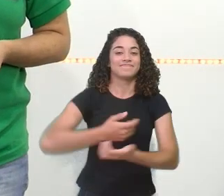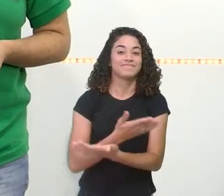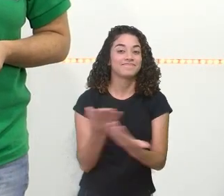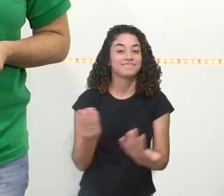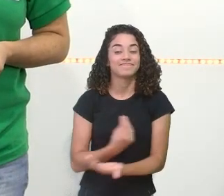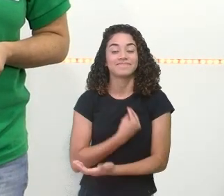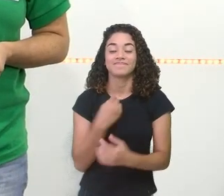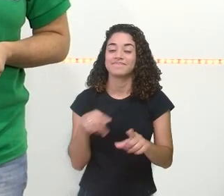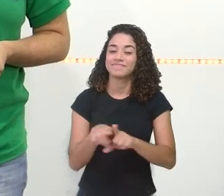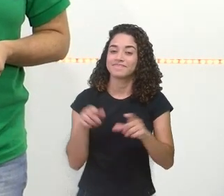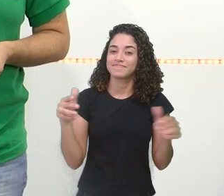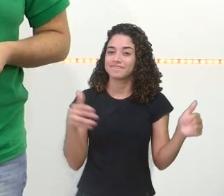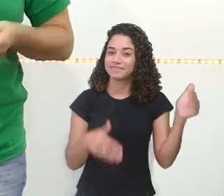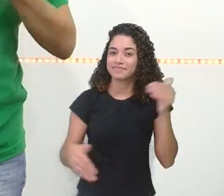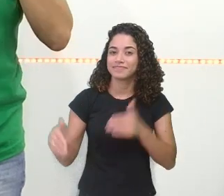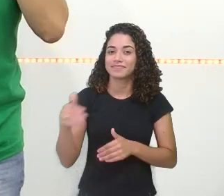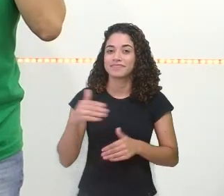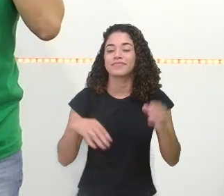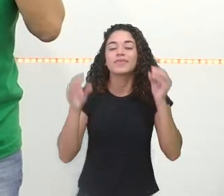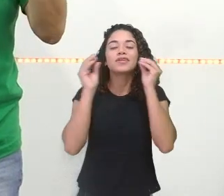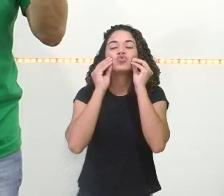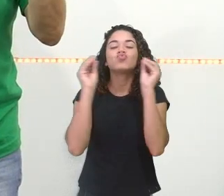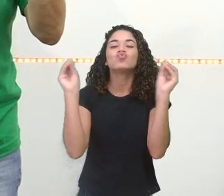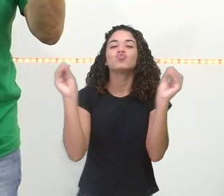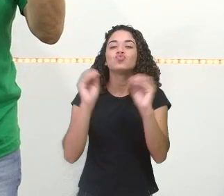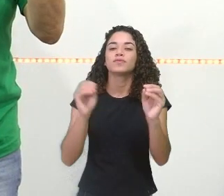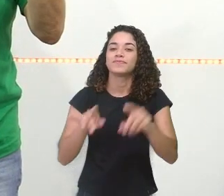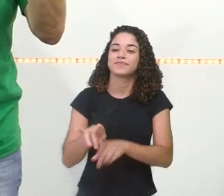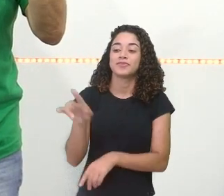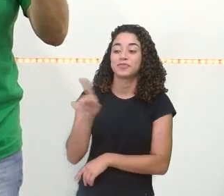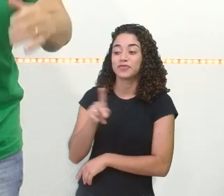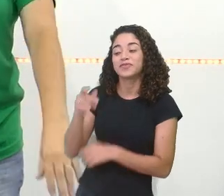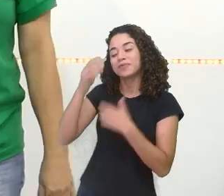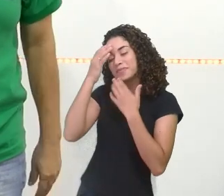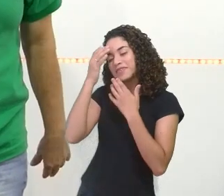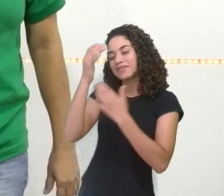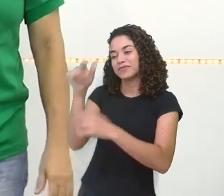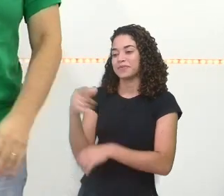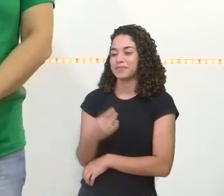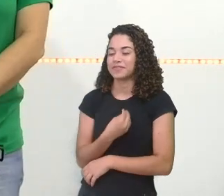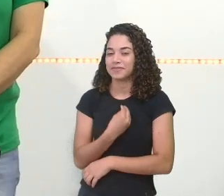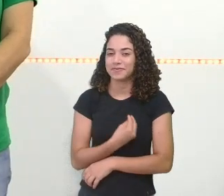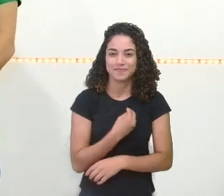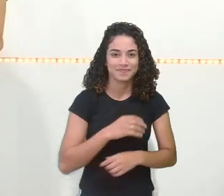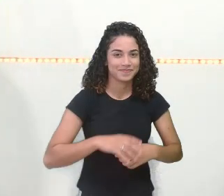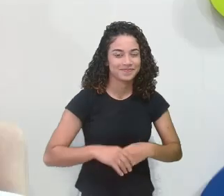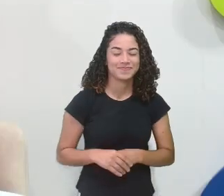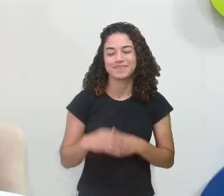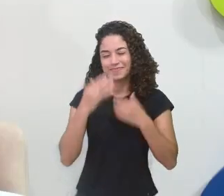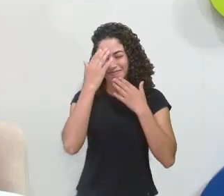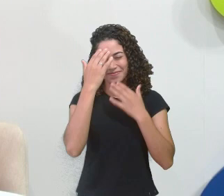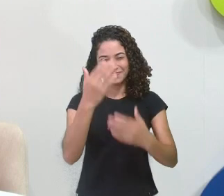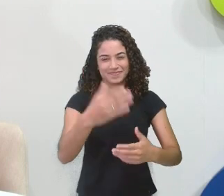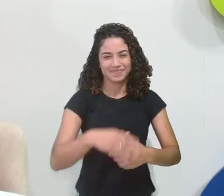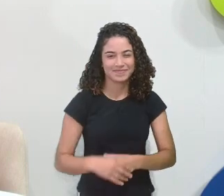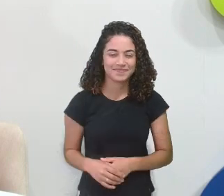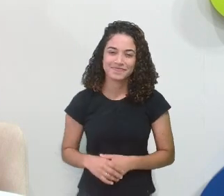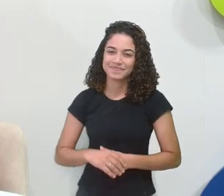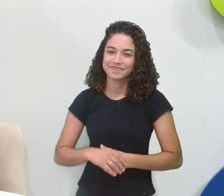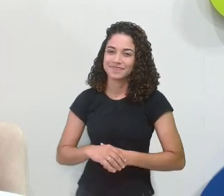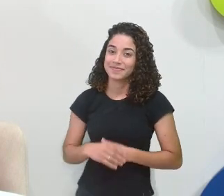presença, a participação. Um super beijo. Professora Keise, também agradeço a sua presença aqui. Obrigada, professora